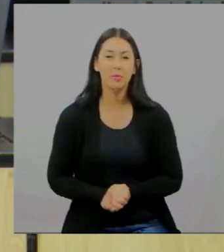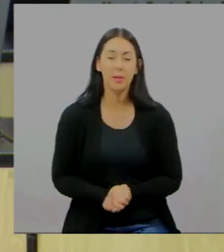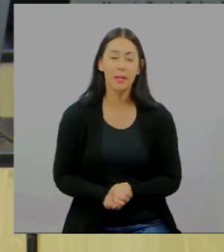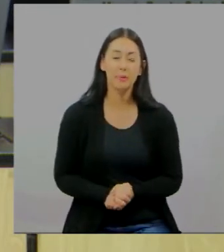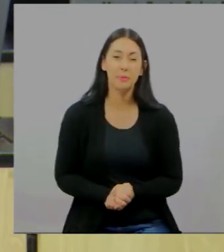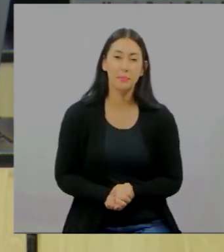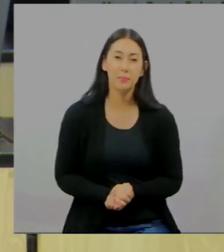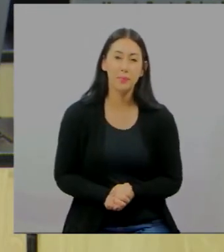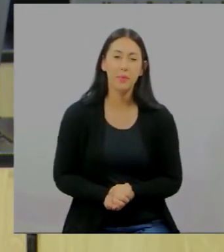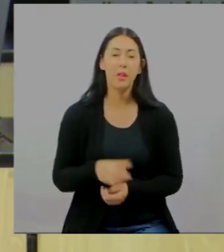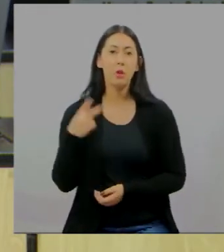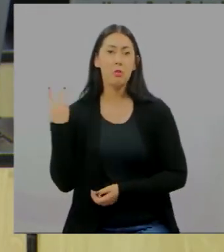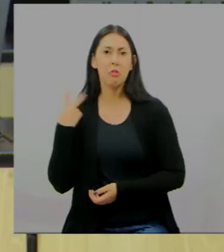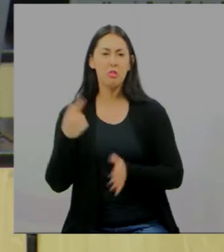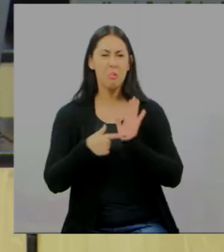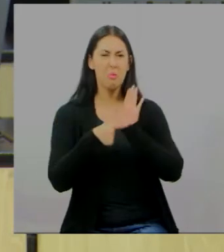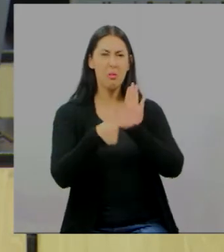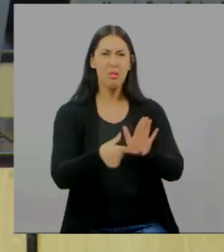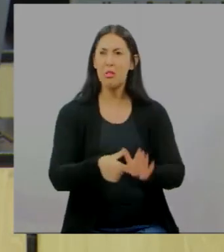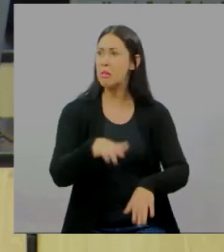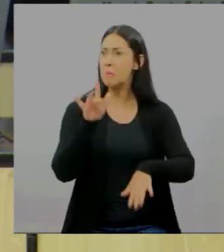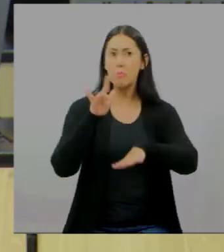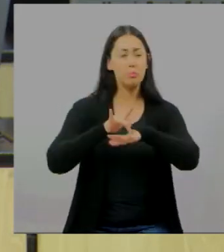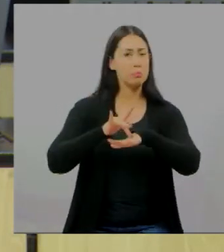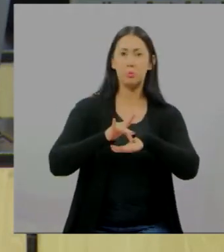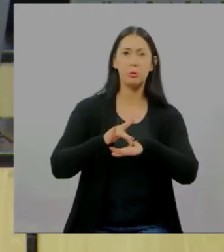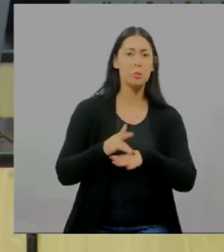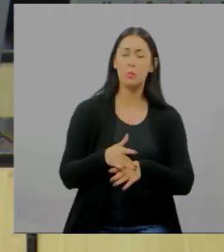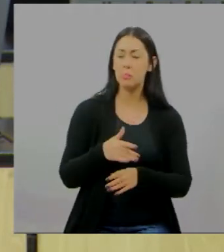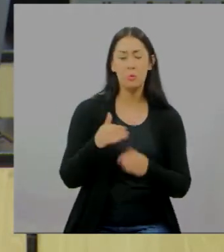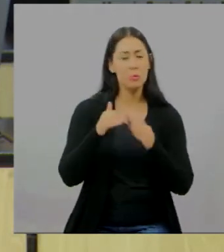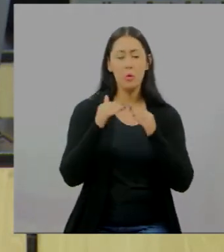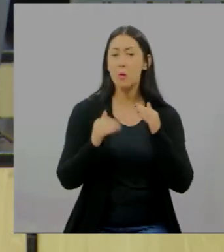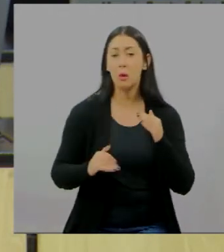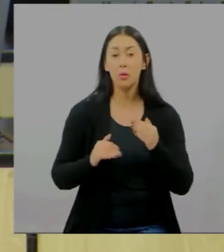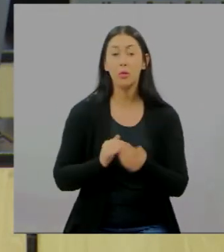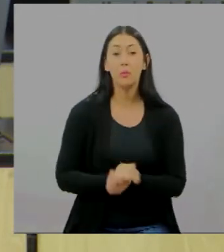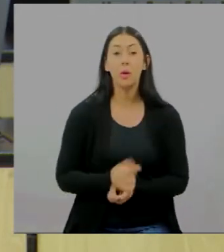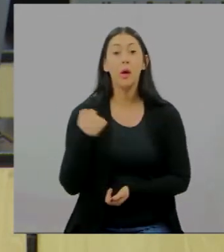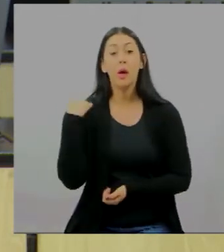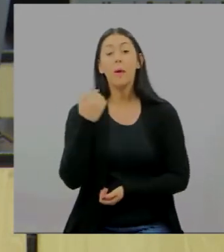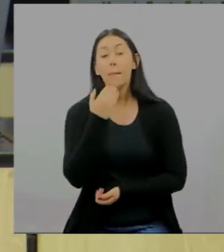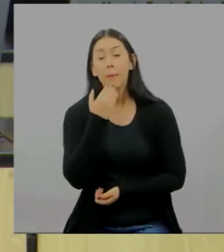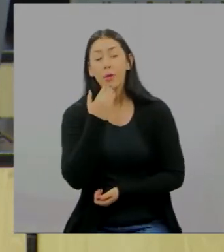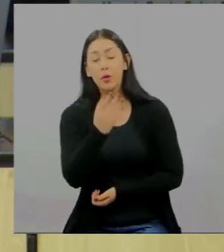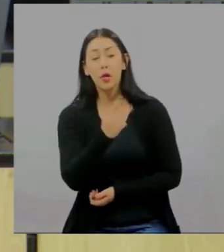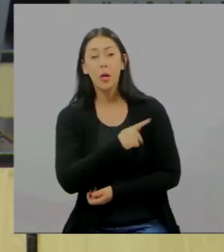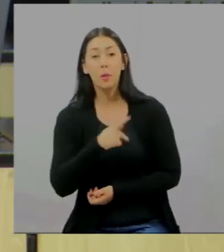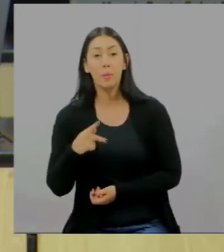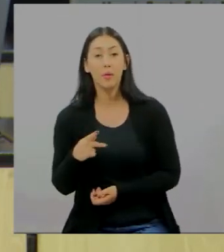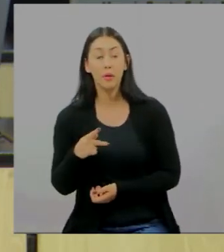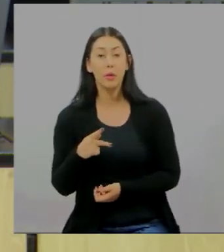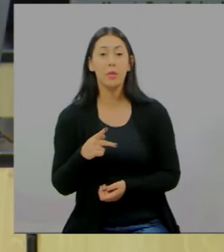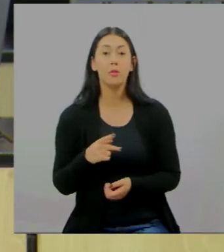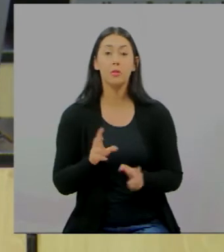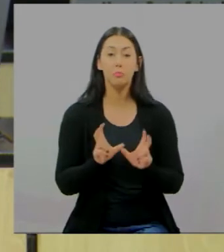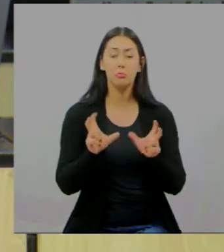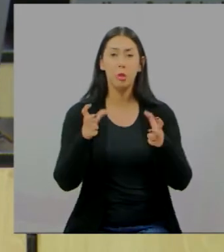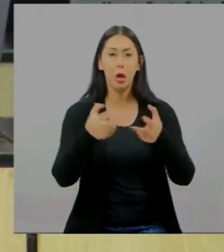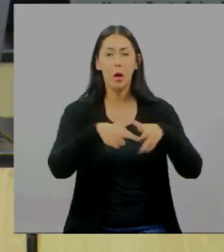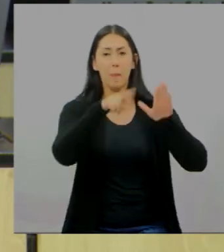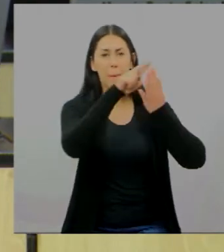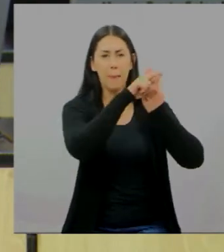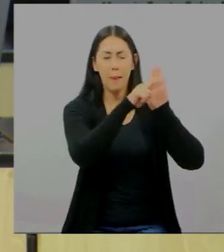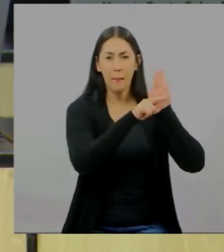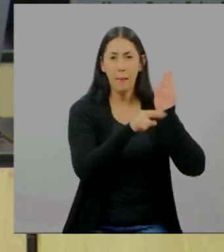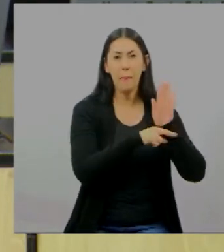numa demonstração de indignação para com as ações desse cidadão, requeremos ao excelentíssimo senhor presidente desta Casa, ouvido e aprovado pela